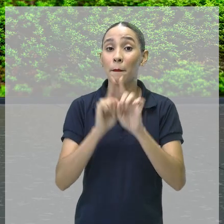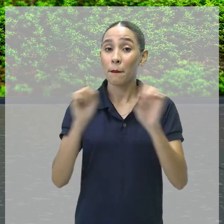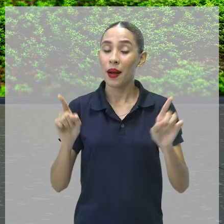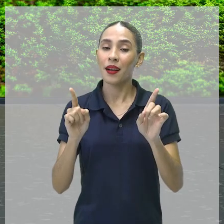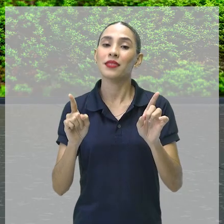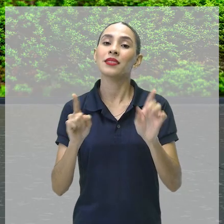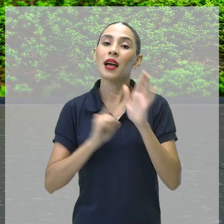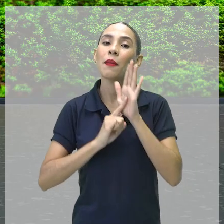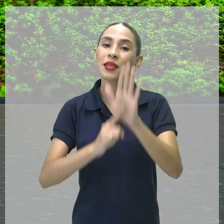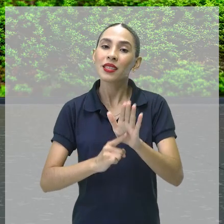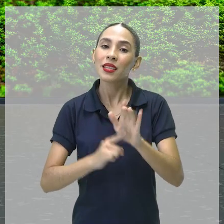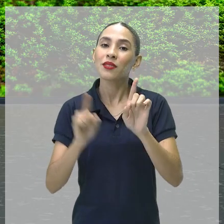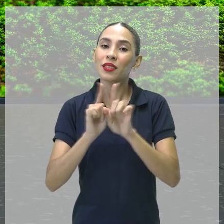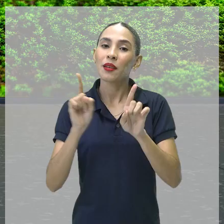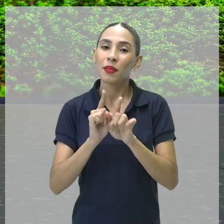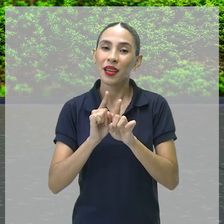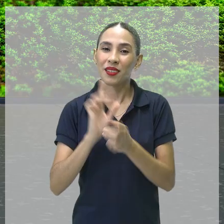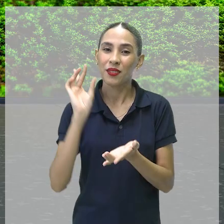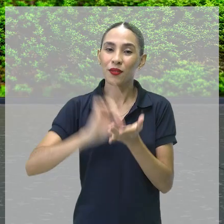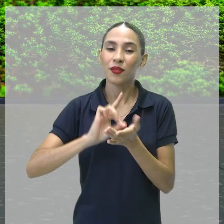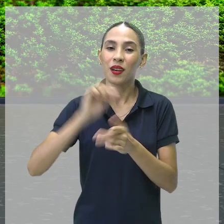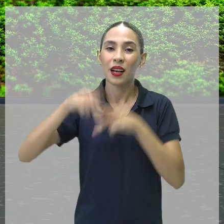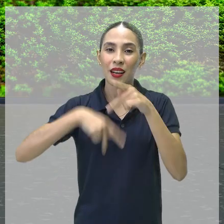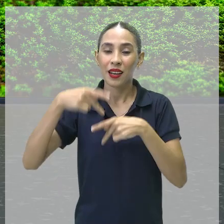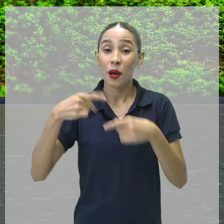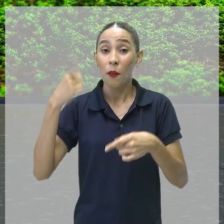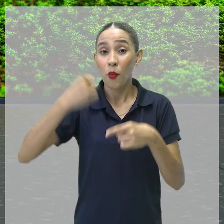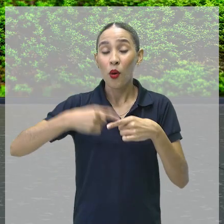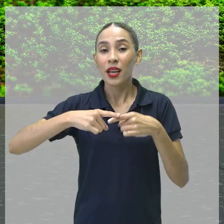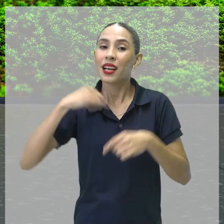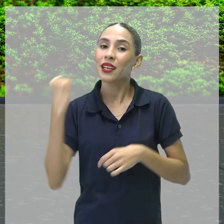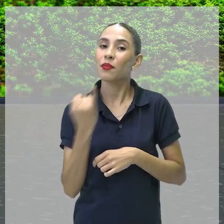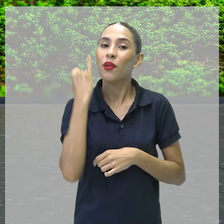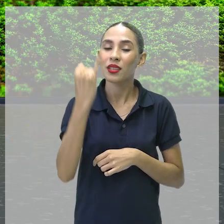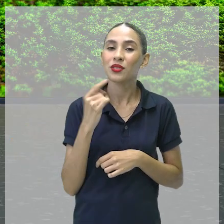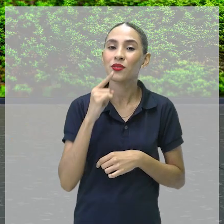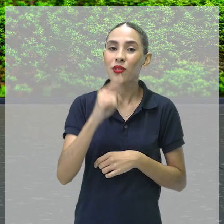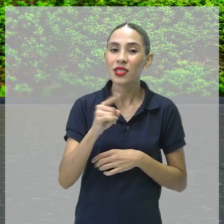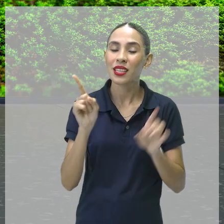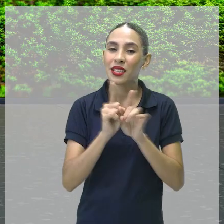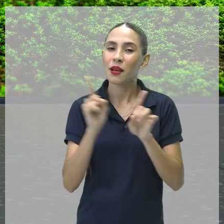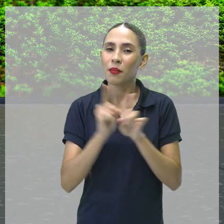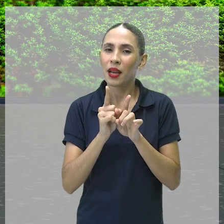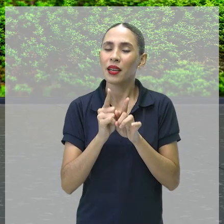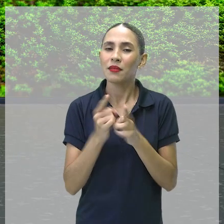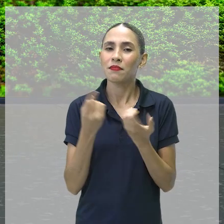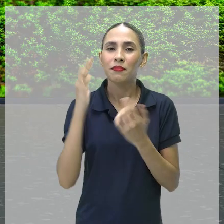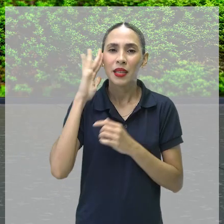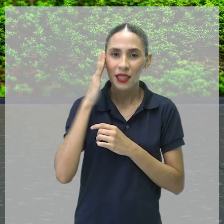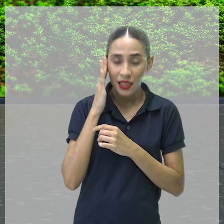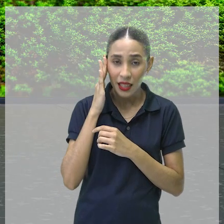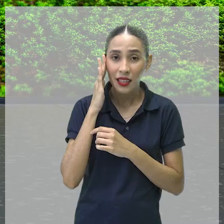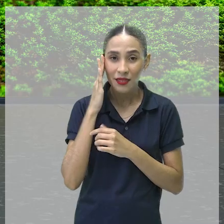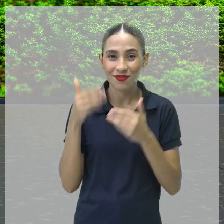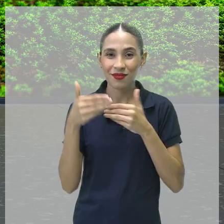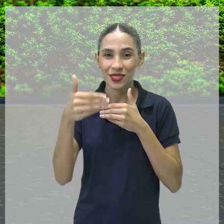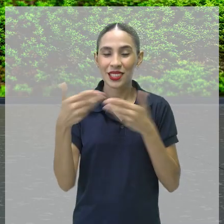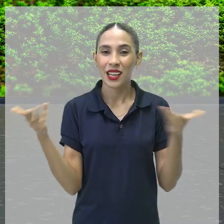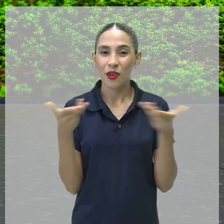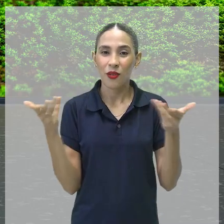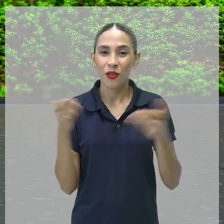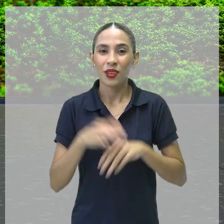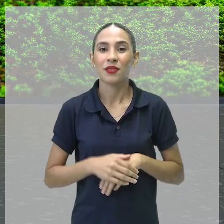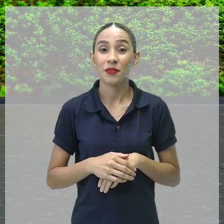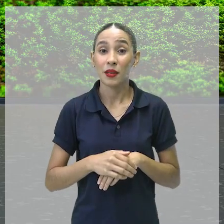agora também um Fala Povo. Por quê? Ele é importante para você ter esse questionamento. Deixo para